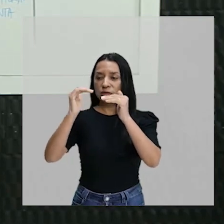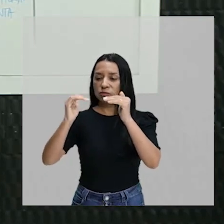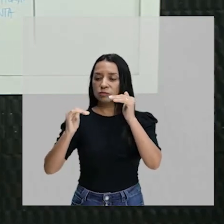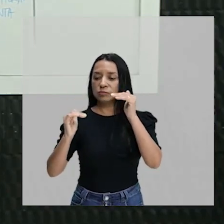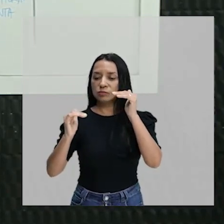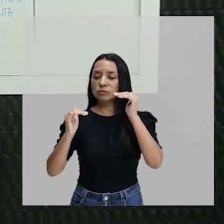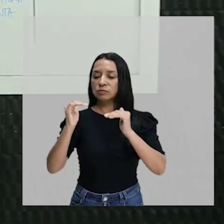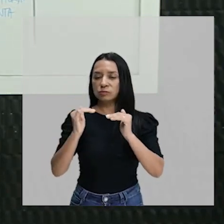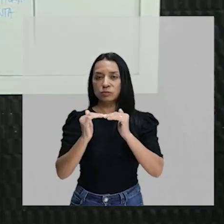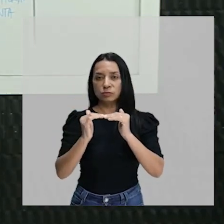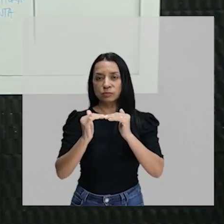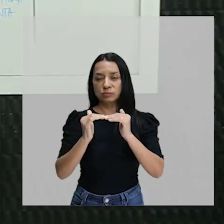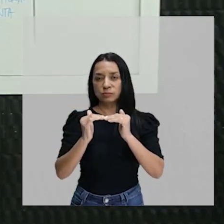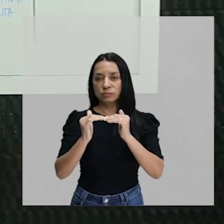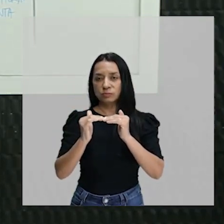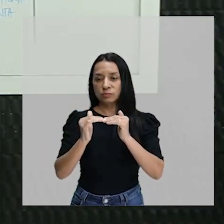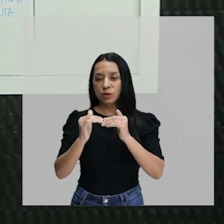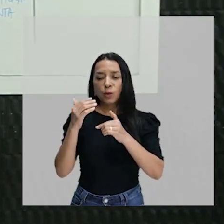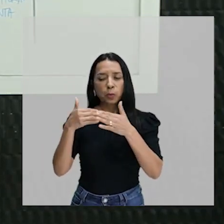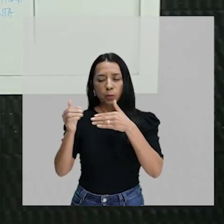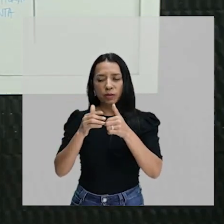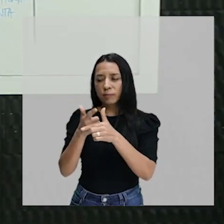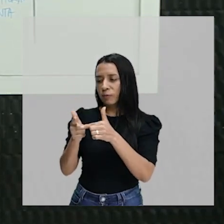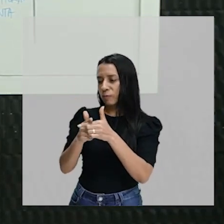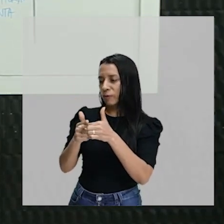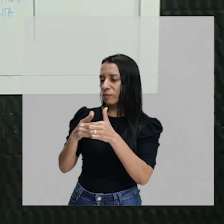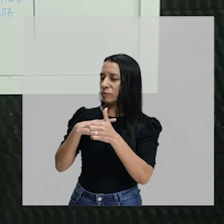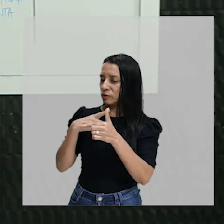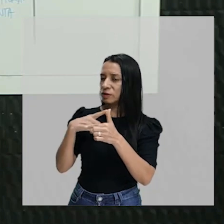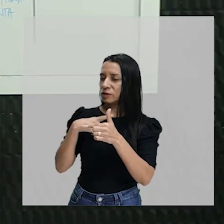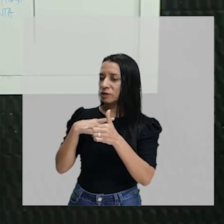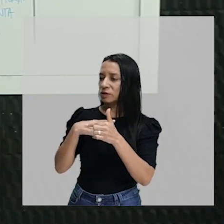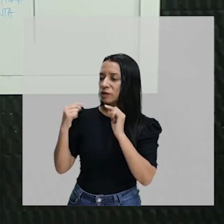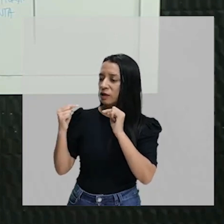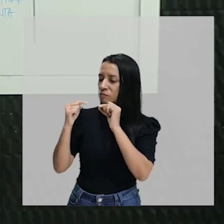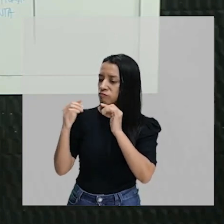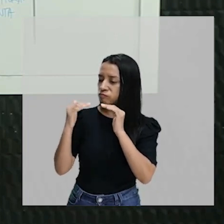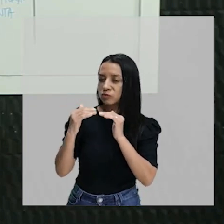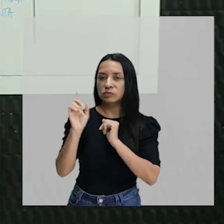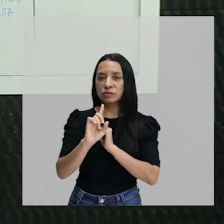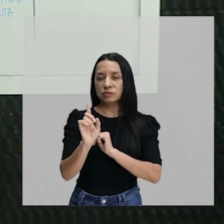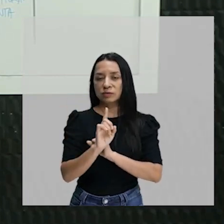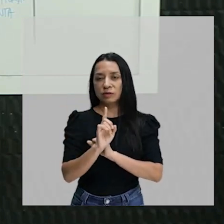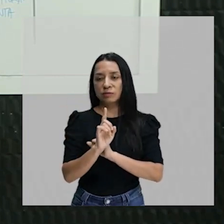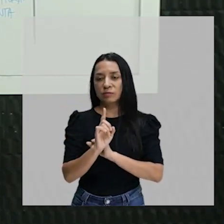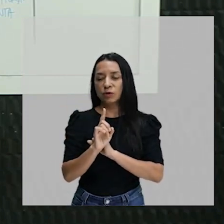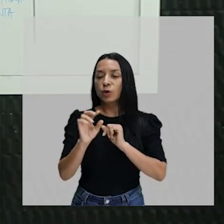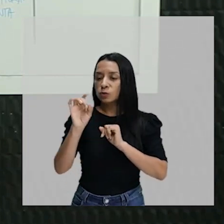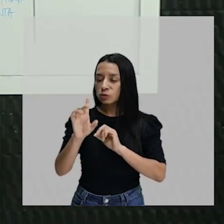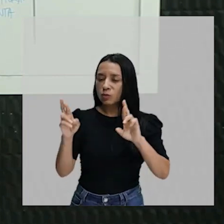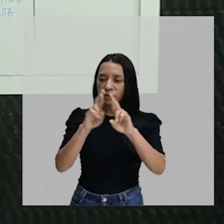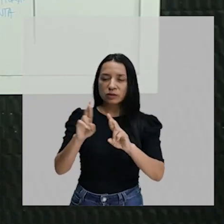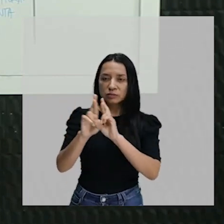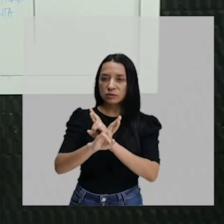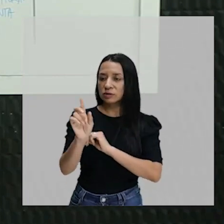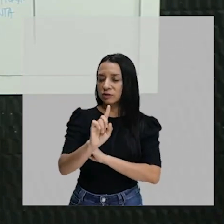qualquer problema que se envolve grandezas diretamente proporcional não é só uma relação de grandeza uma relação de grandeza mas na